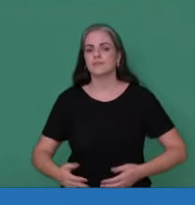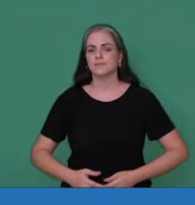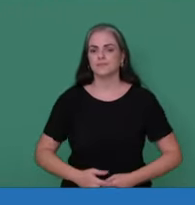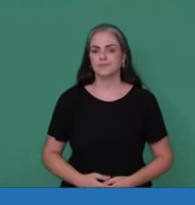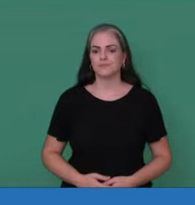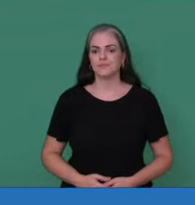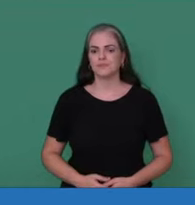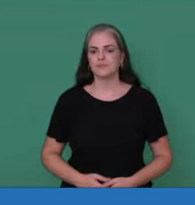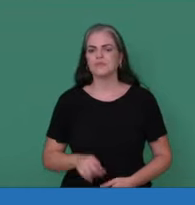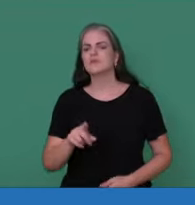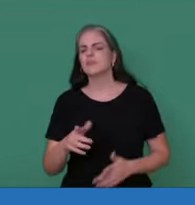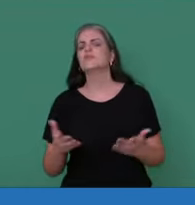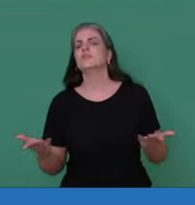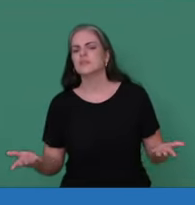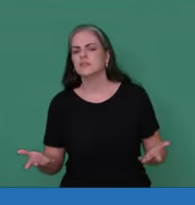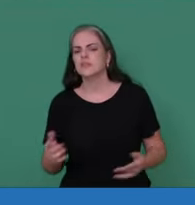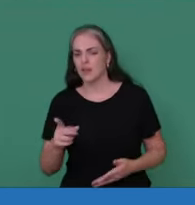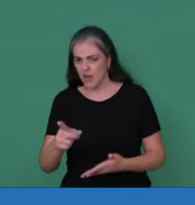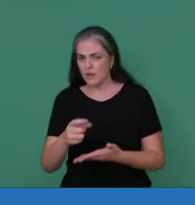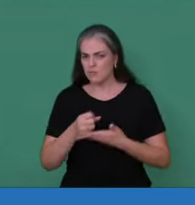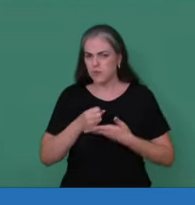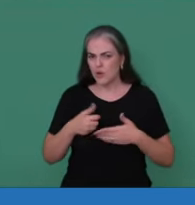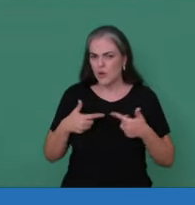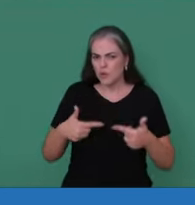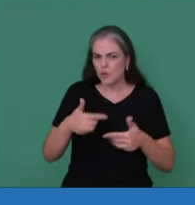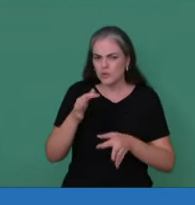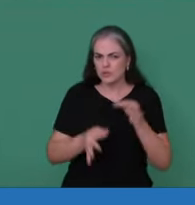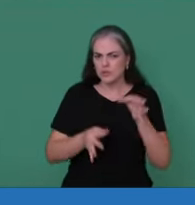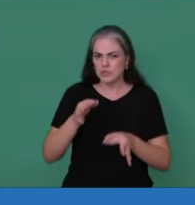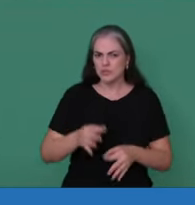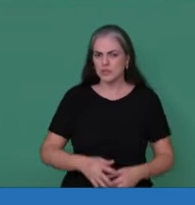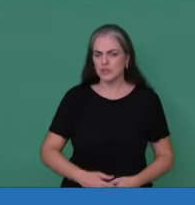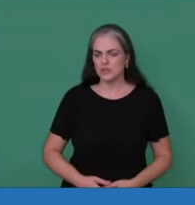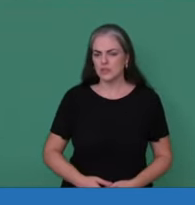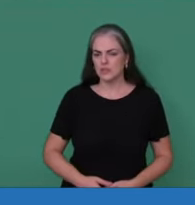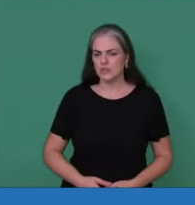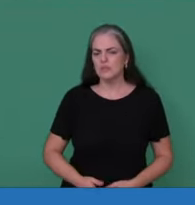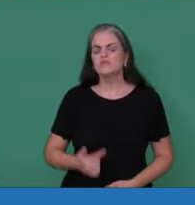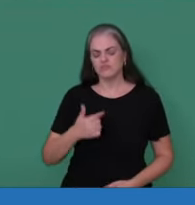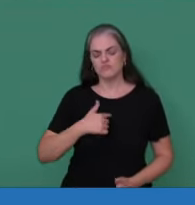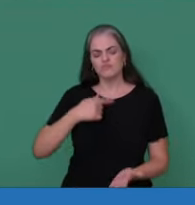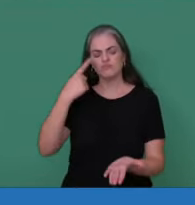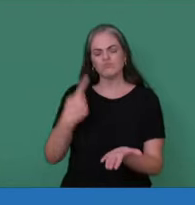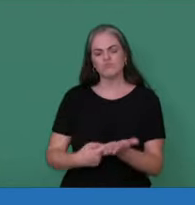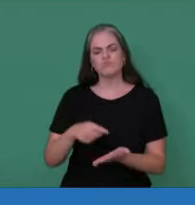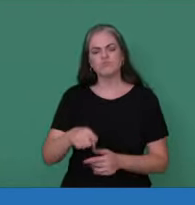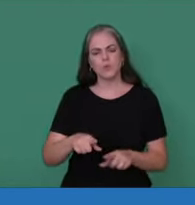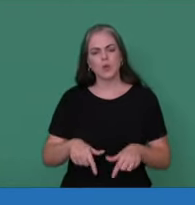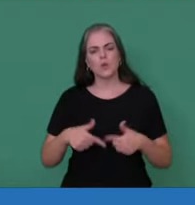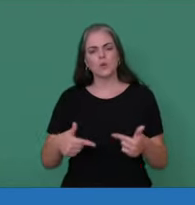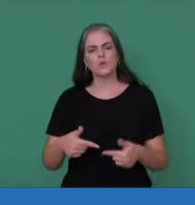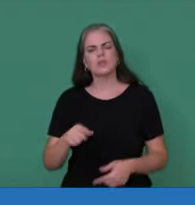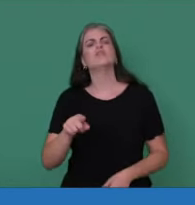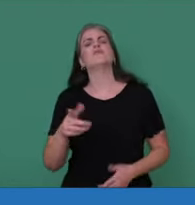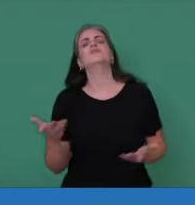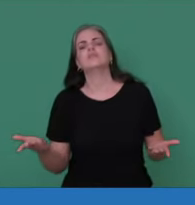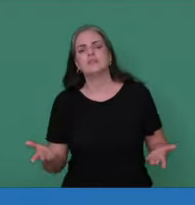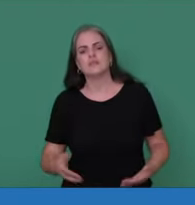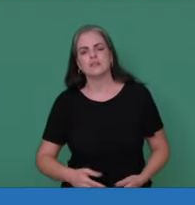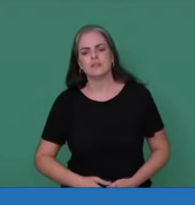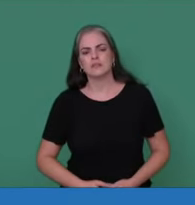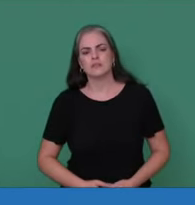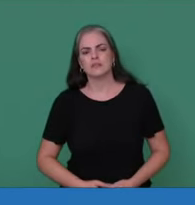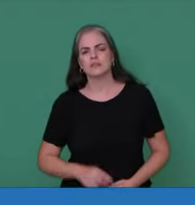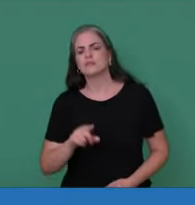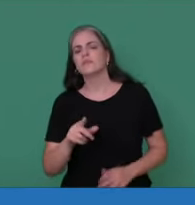E você apoia a luta por justiça? Eu me comprometo com essa luta. E você? E